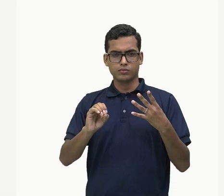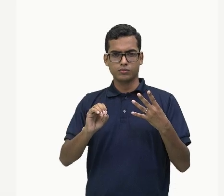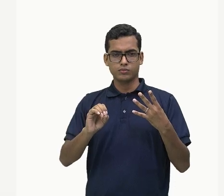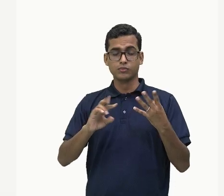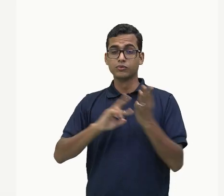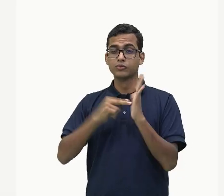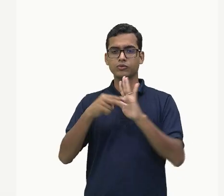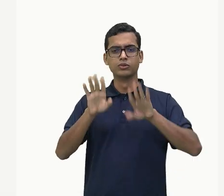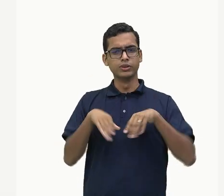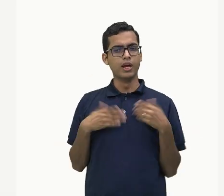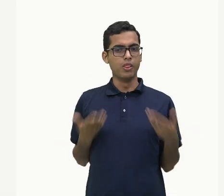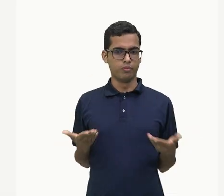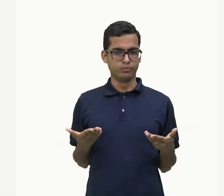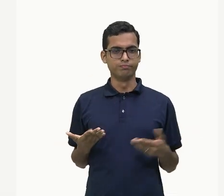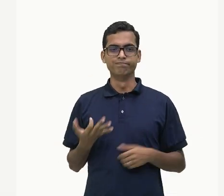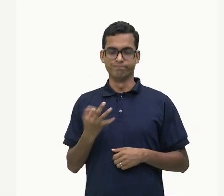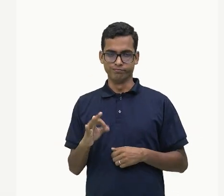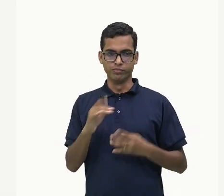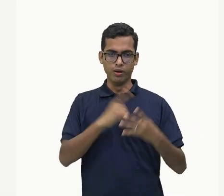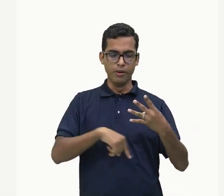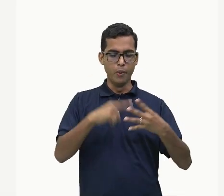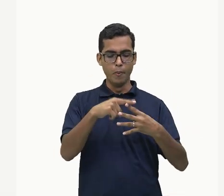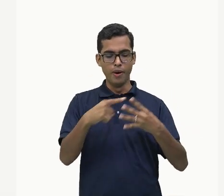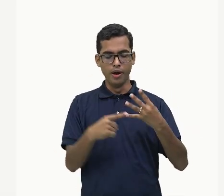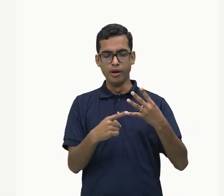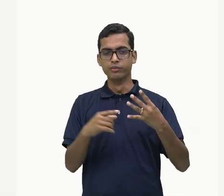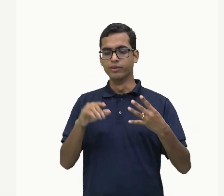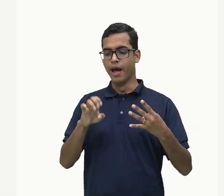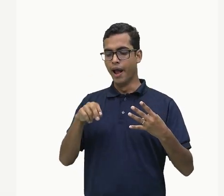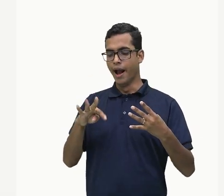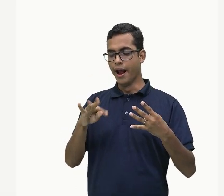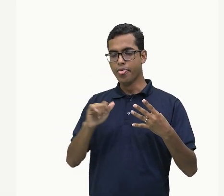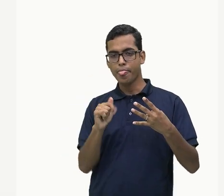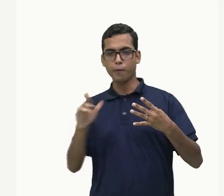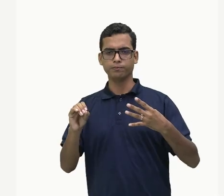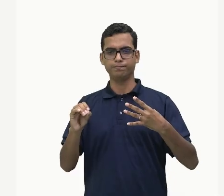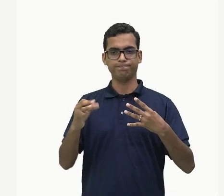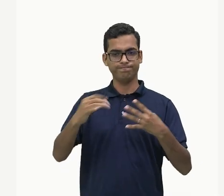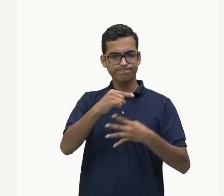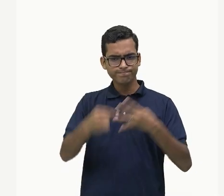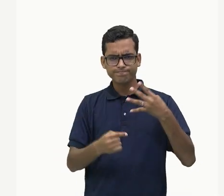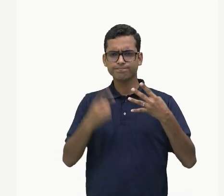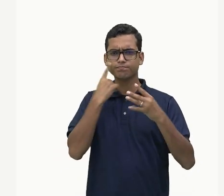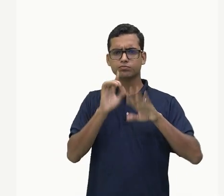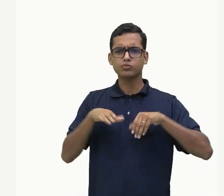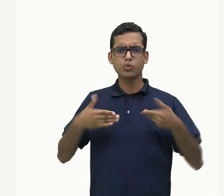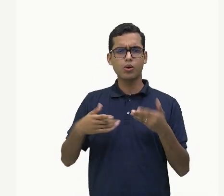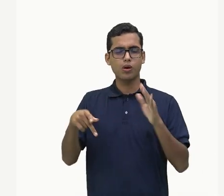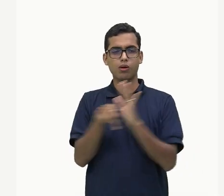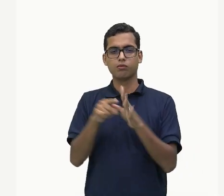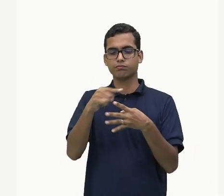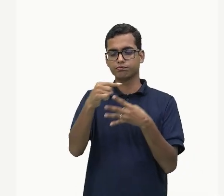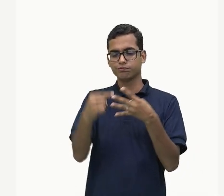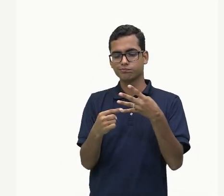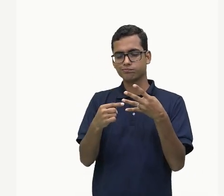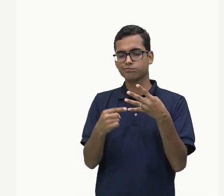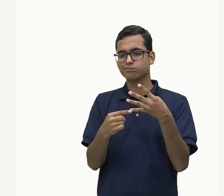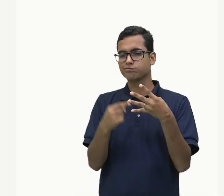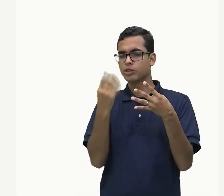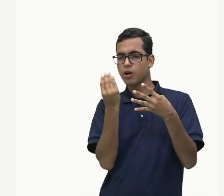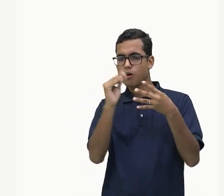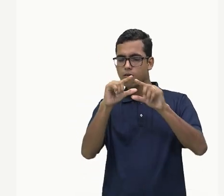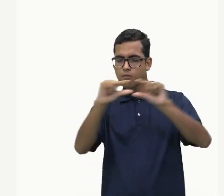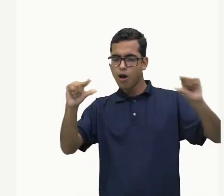então. Né? É uma conjunção cujo significado é então. Qual dessas conjunções aqui eu devo utilizar para preencher corretamente